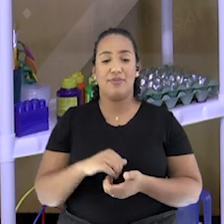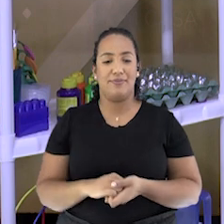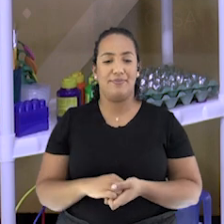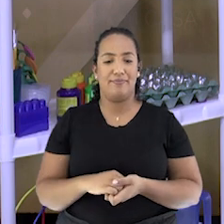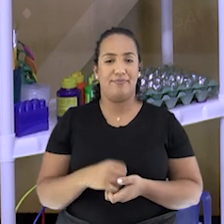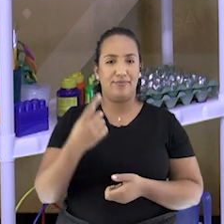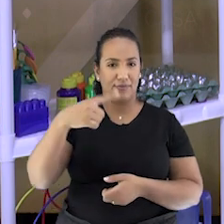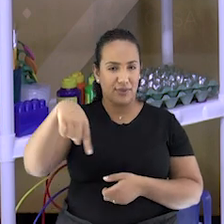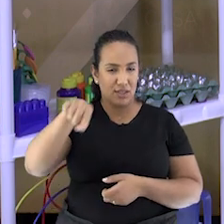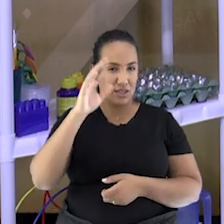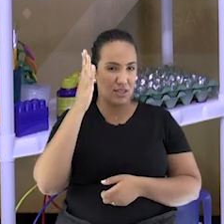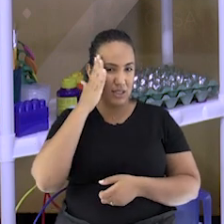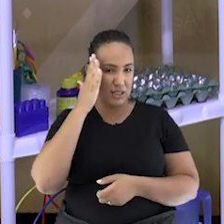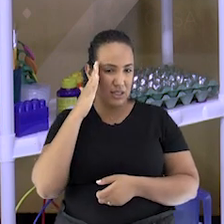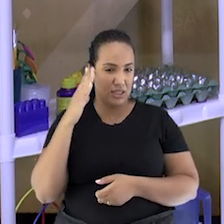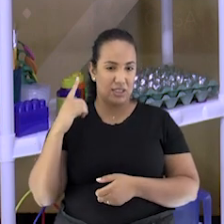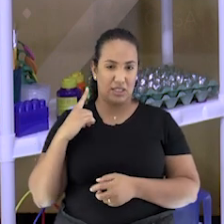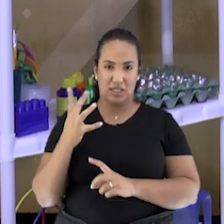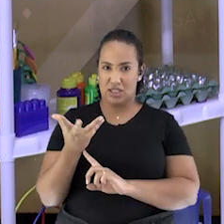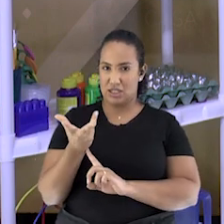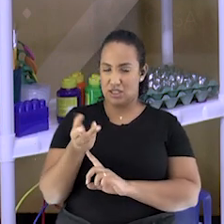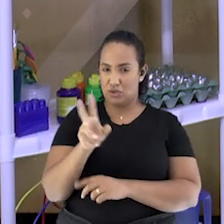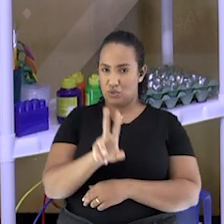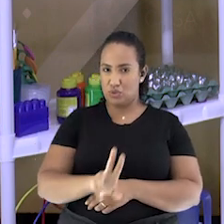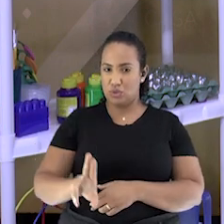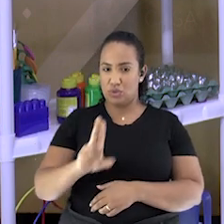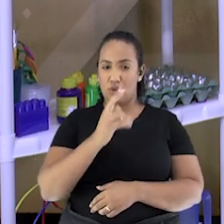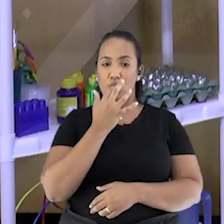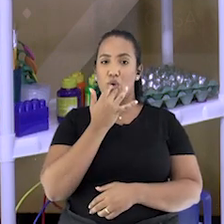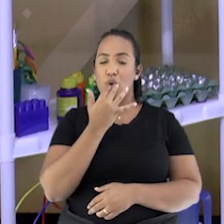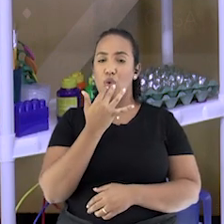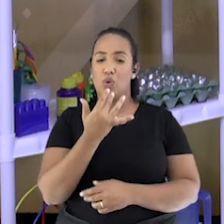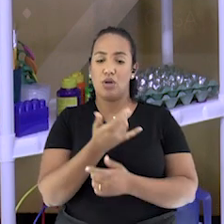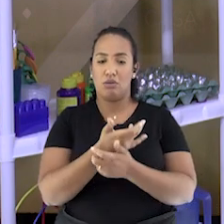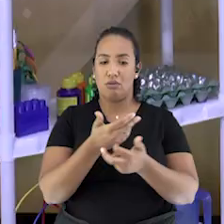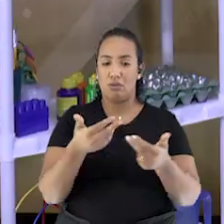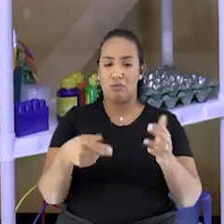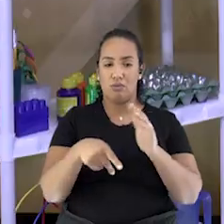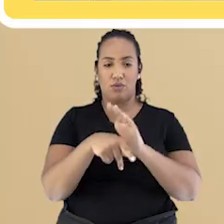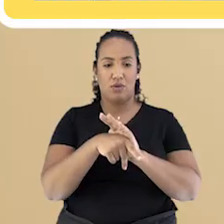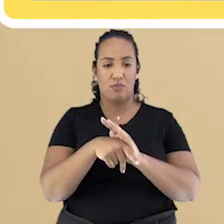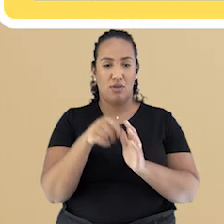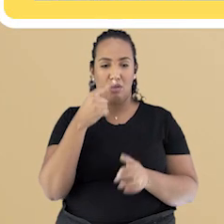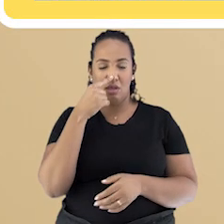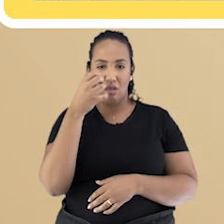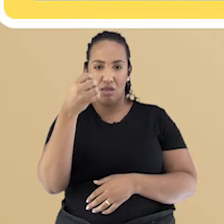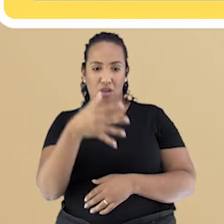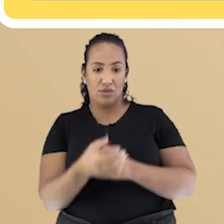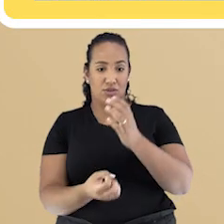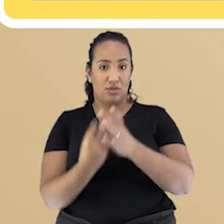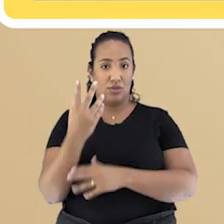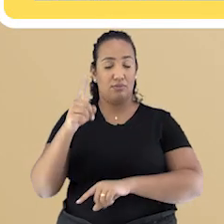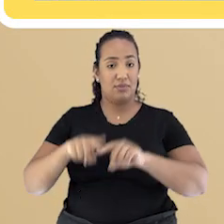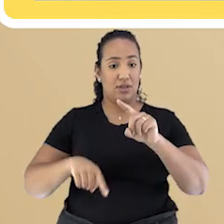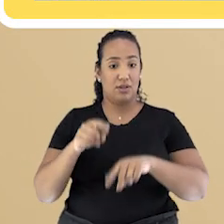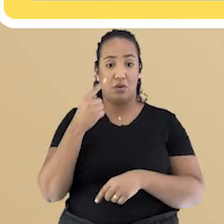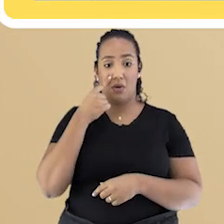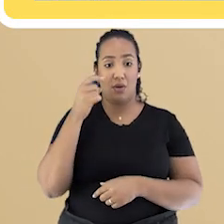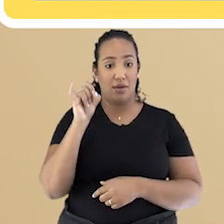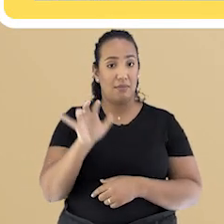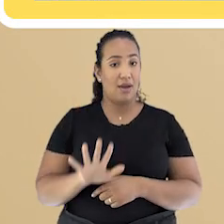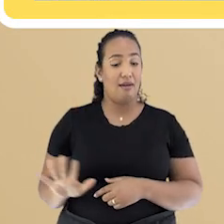que teve artistas que utilizaram as coisas que iriam para o lixo para produzir suas obras? Vejam estas